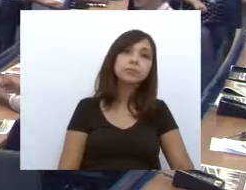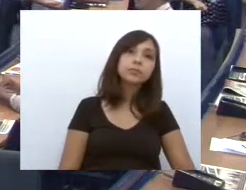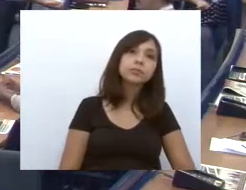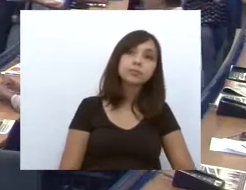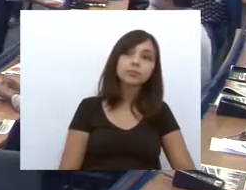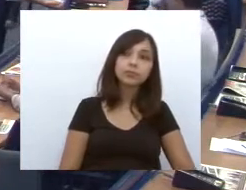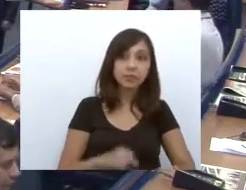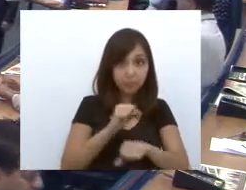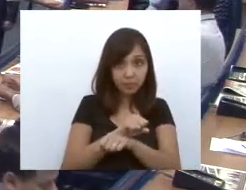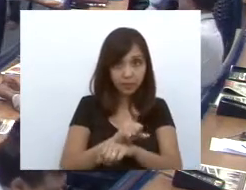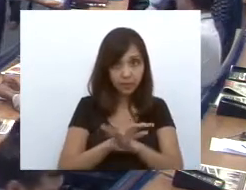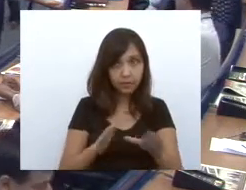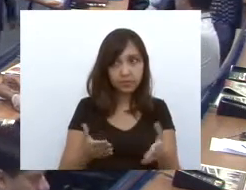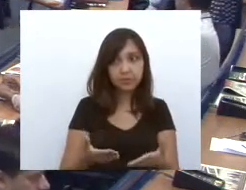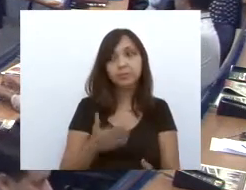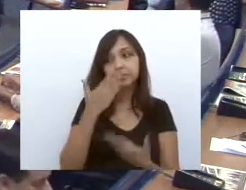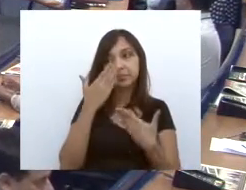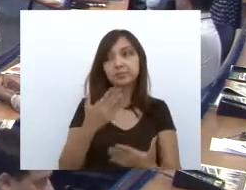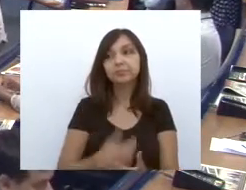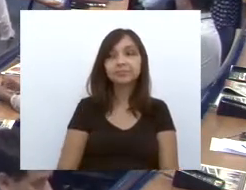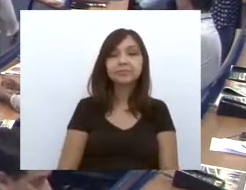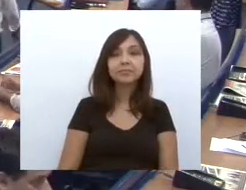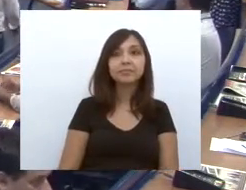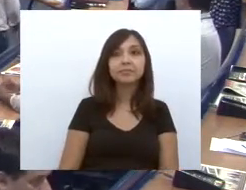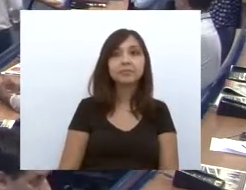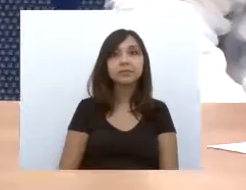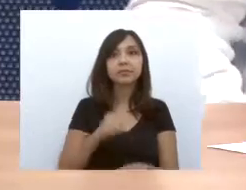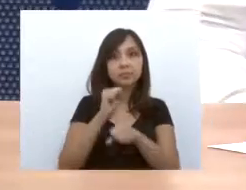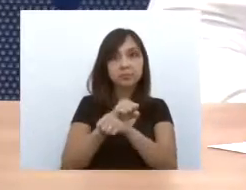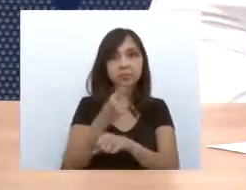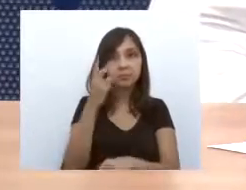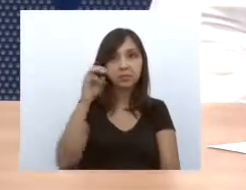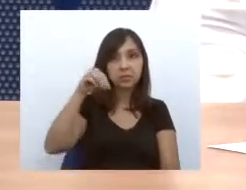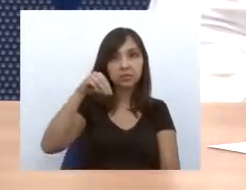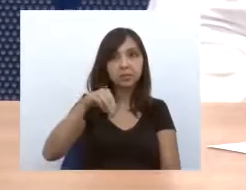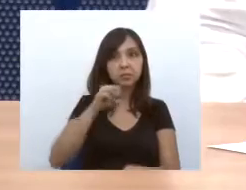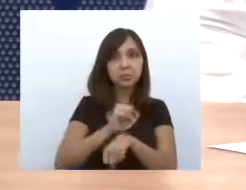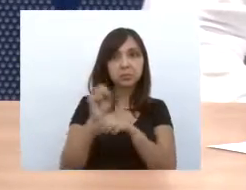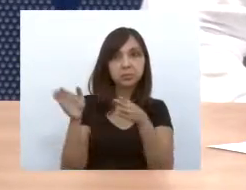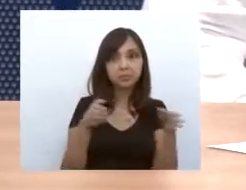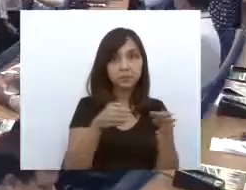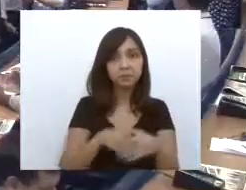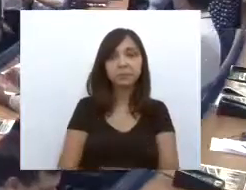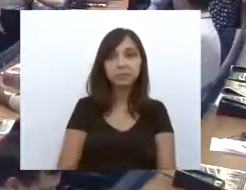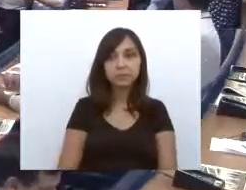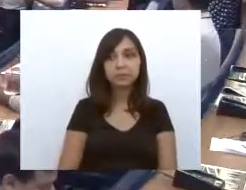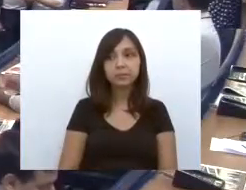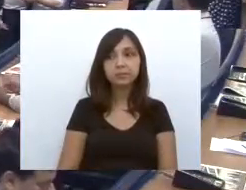Vai suspender agora, senhor presidente. Sim. Obrigado, eu aguardo. Suspenso a sessão por 15 minutos.